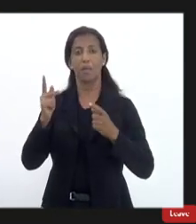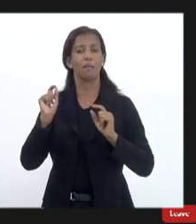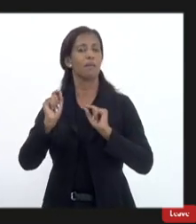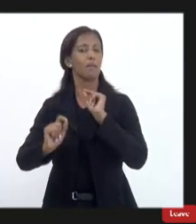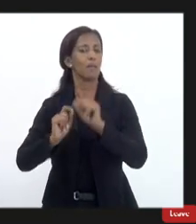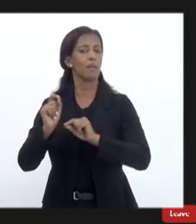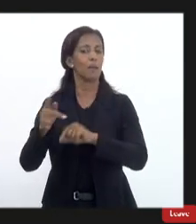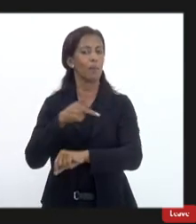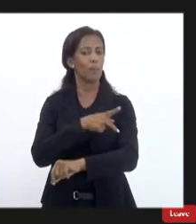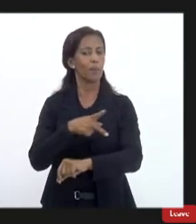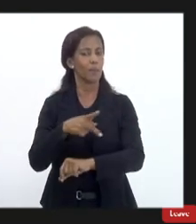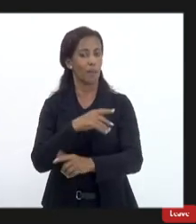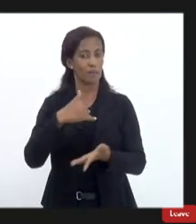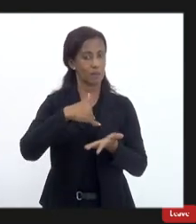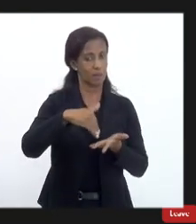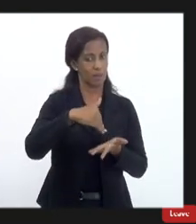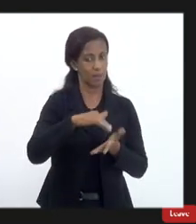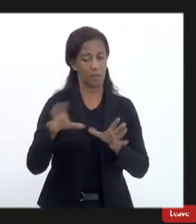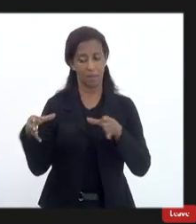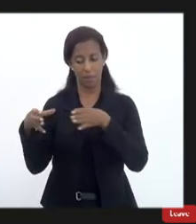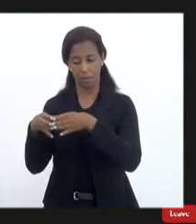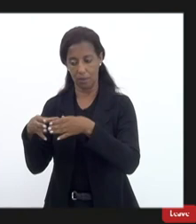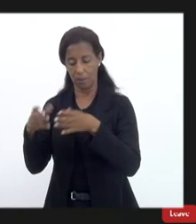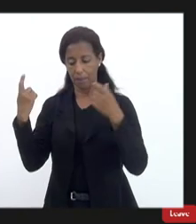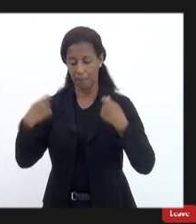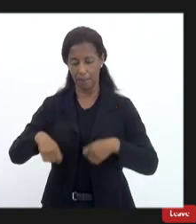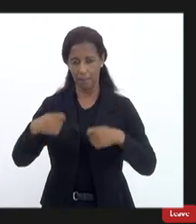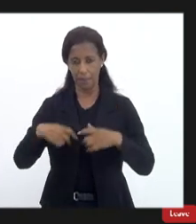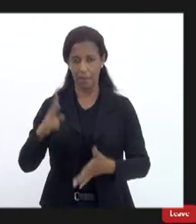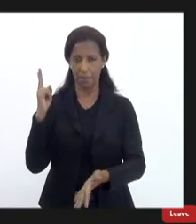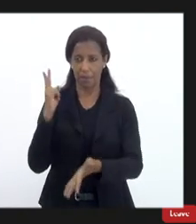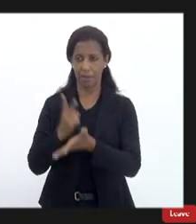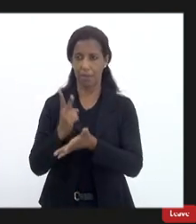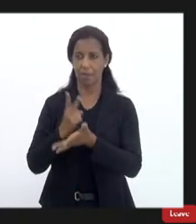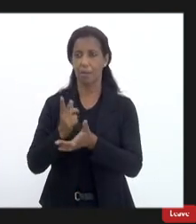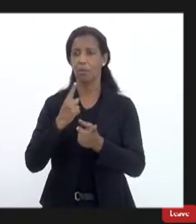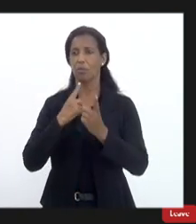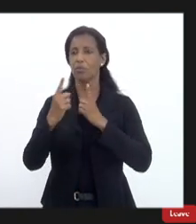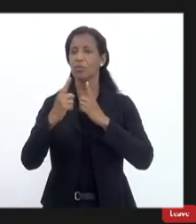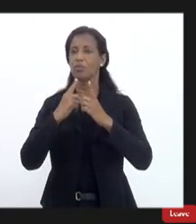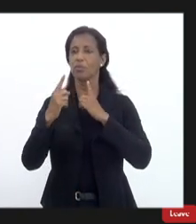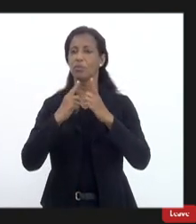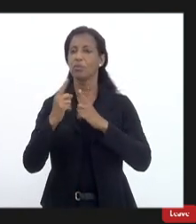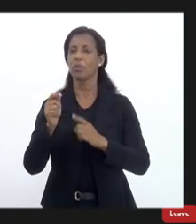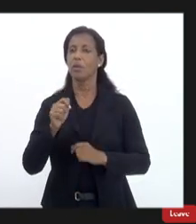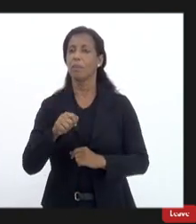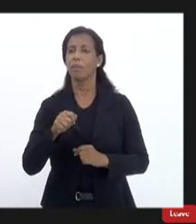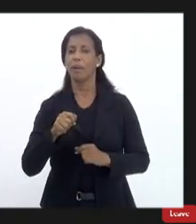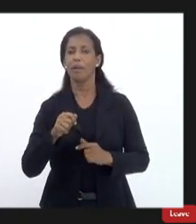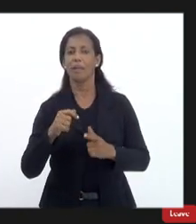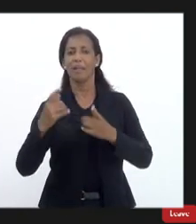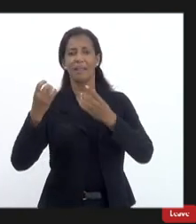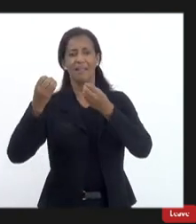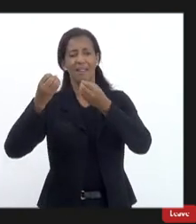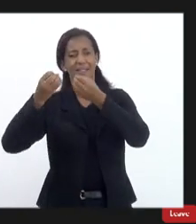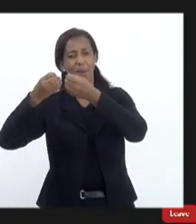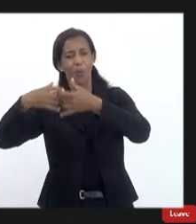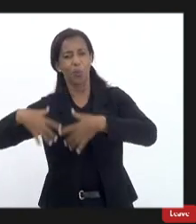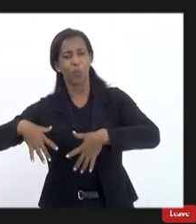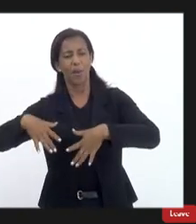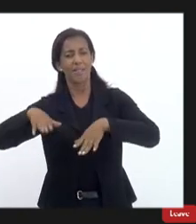pedagógica. A secretaria, essa comissão precisa estar em constante diálogo para que essa defasagem do ensino, para que